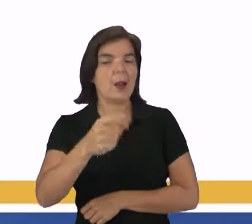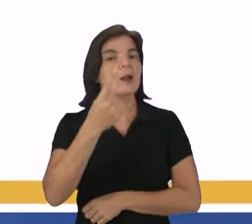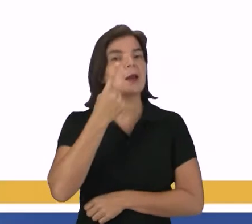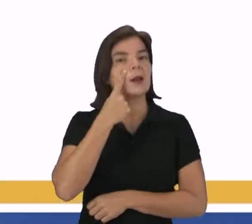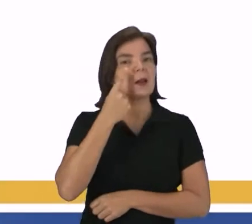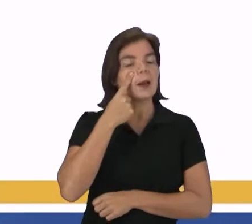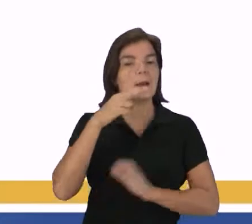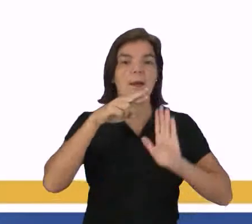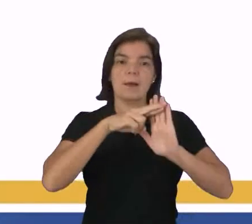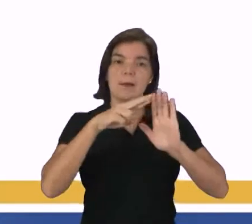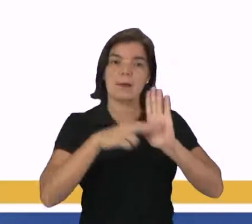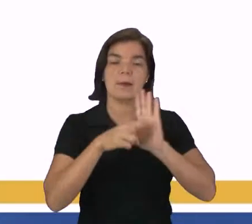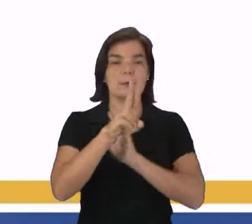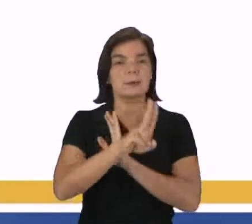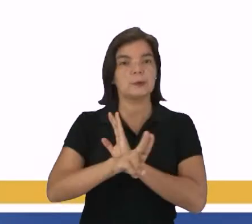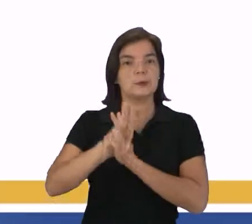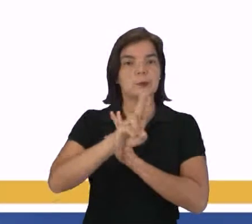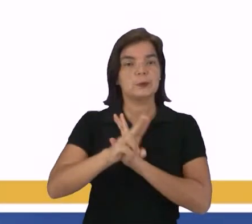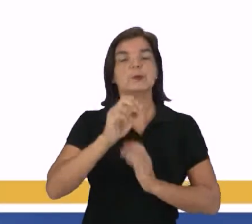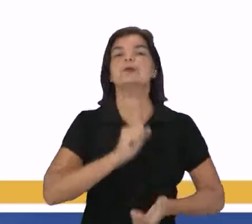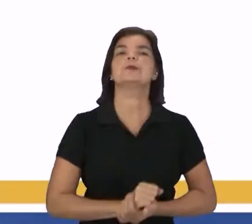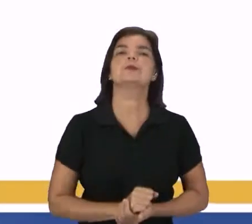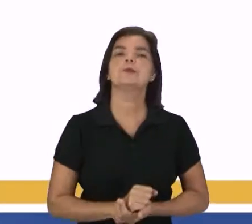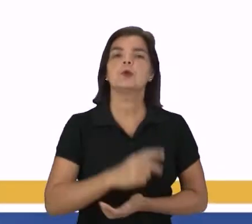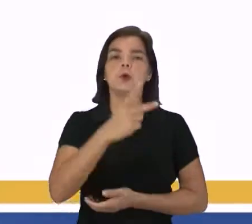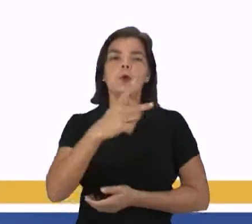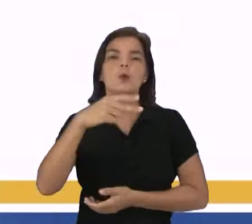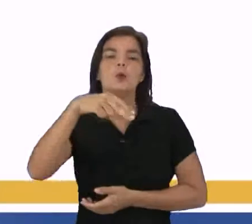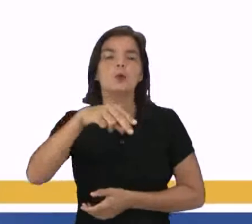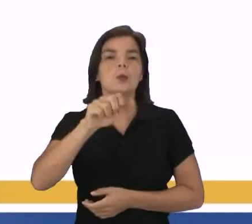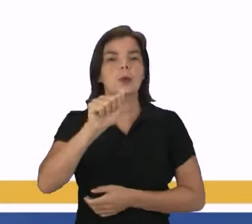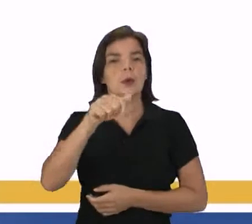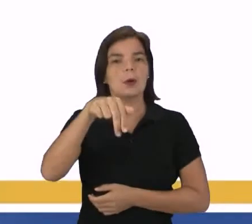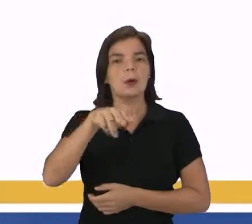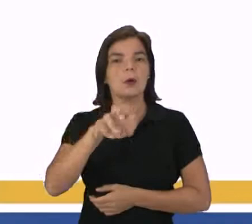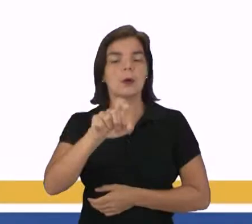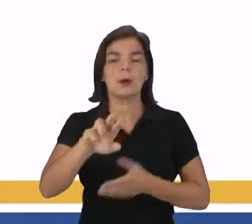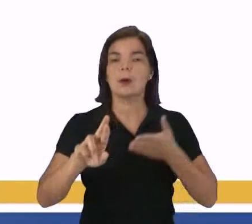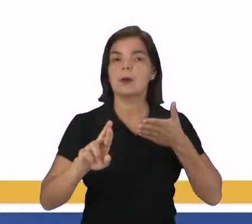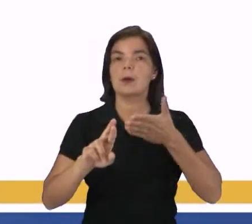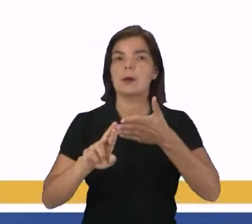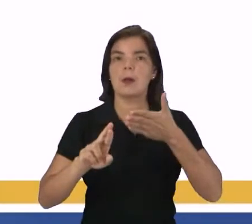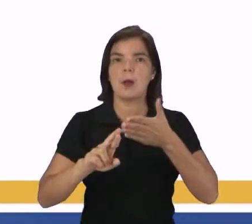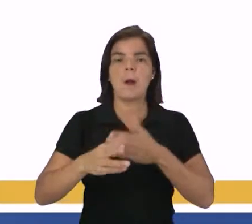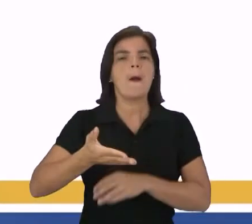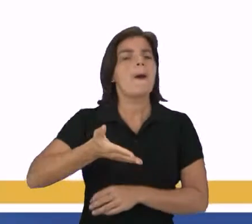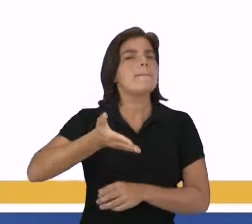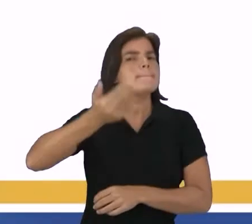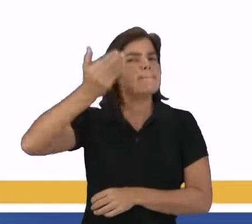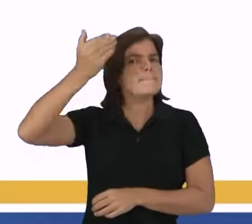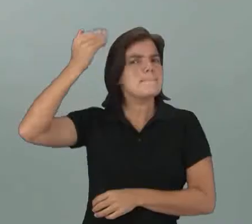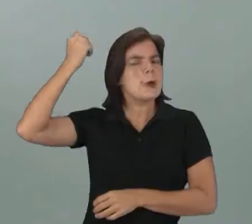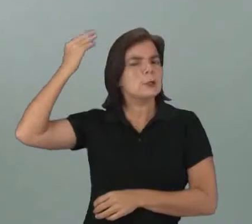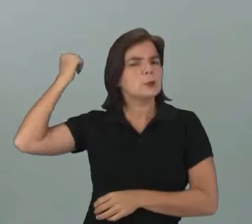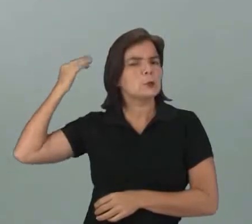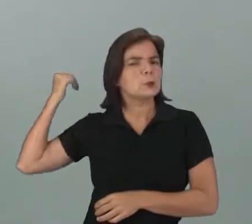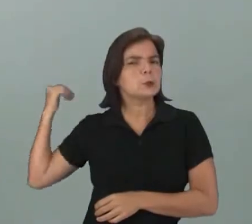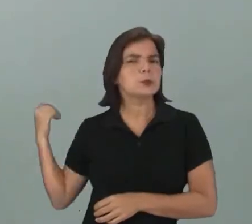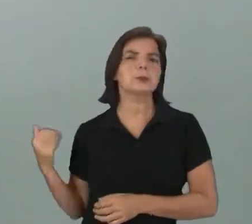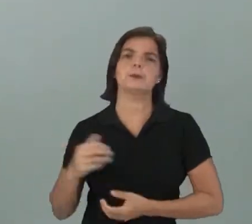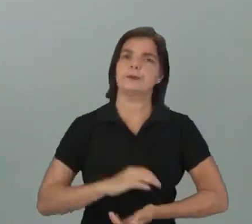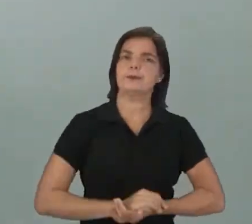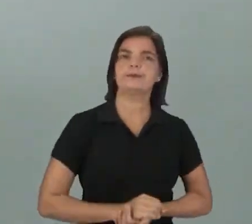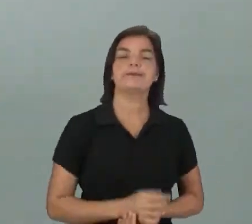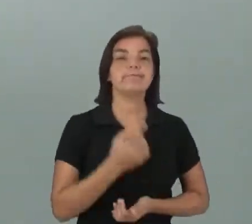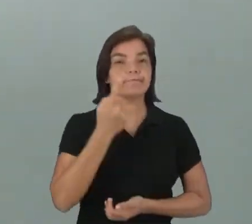observe a regra para o seu uso. O pronome aquele está se referindo ao passado distante. Bom, agora